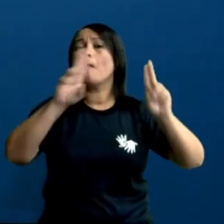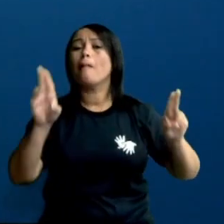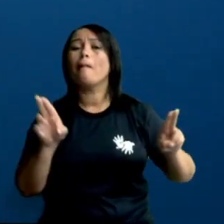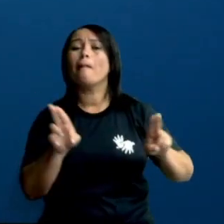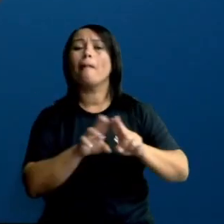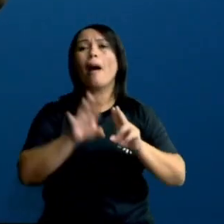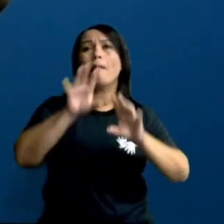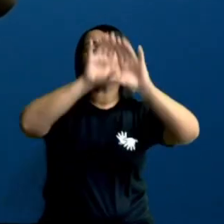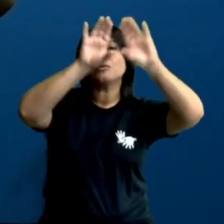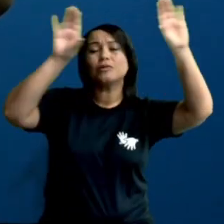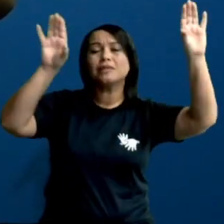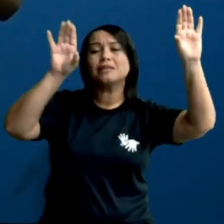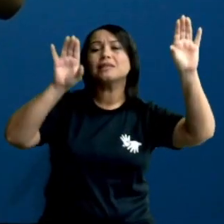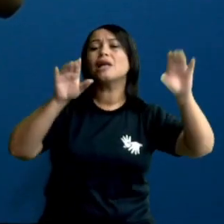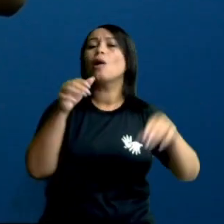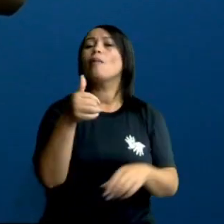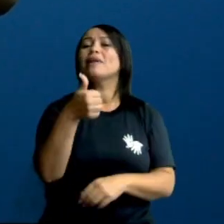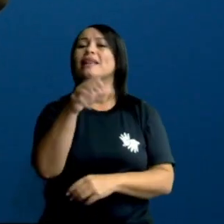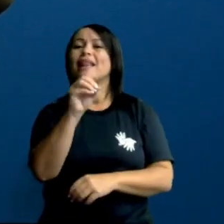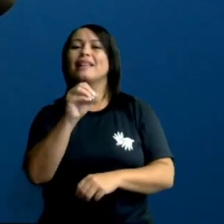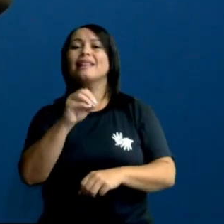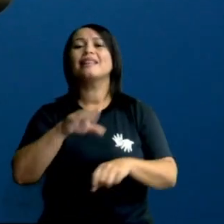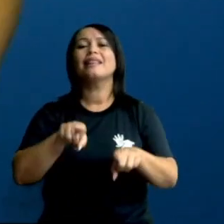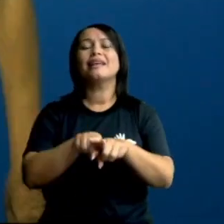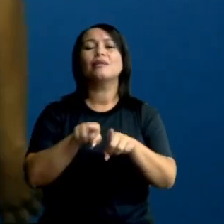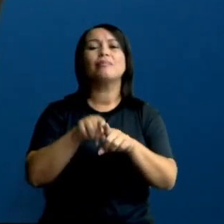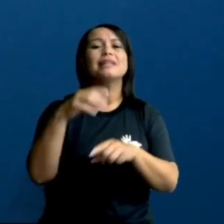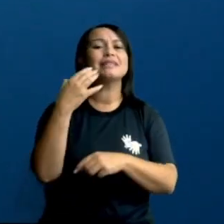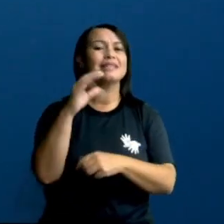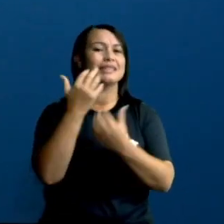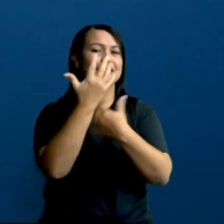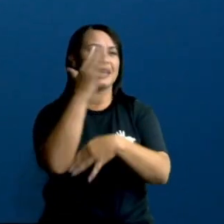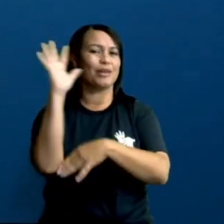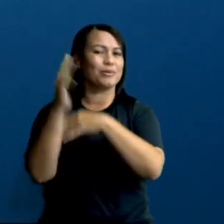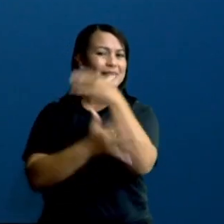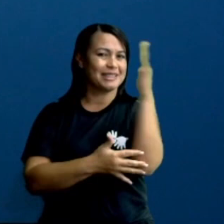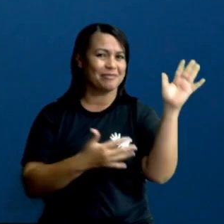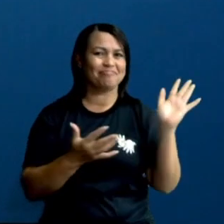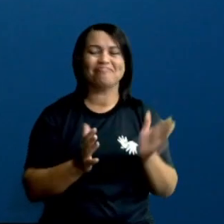do nosso currículo de Ciências da Natureza.